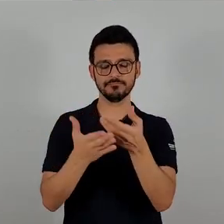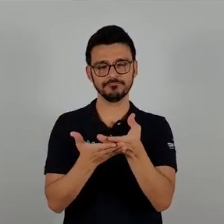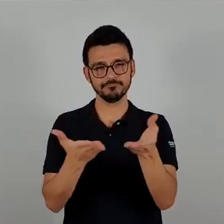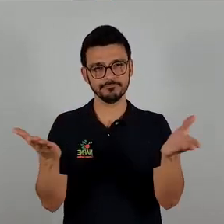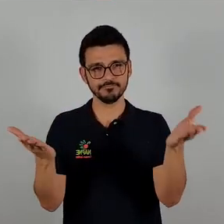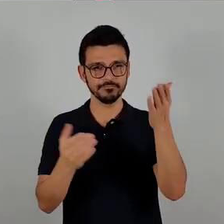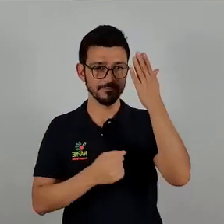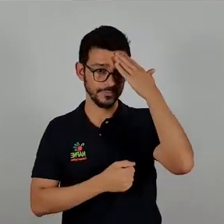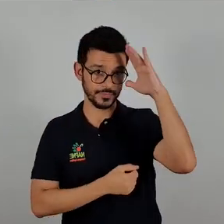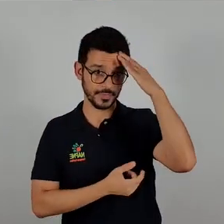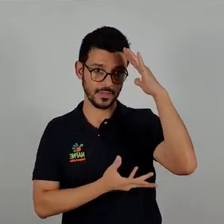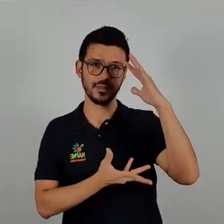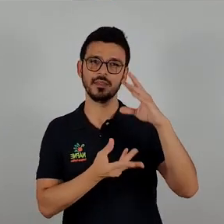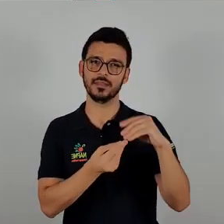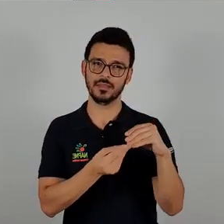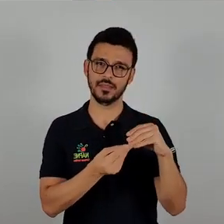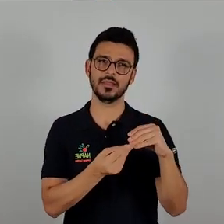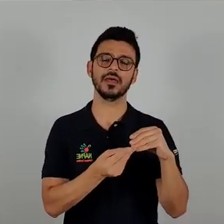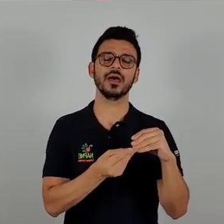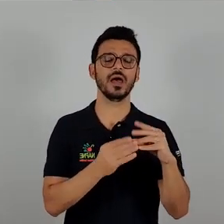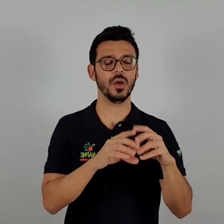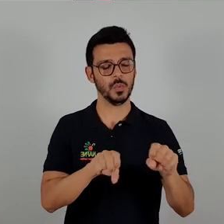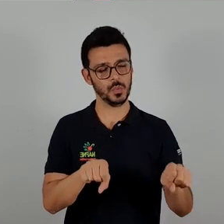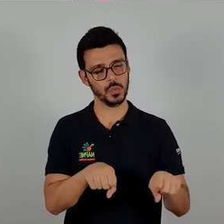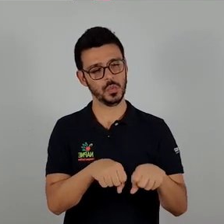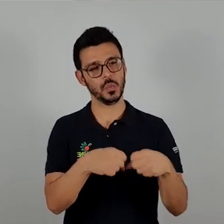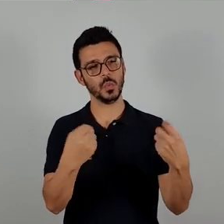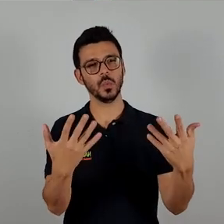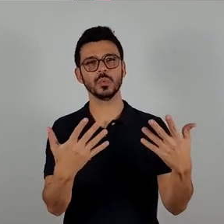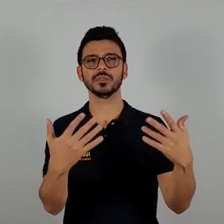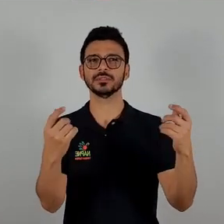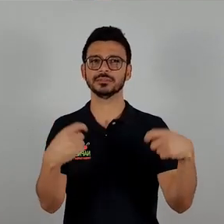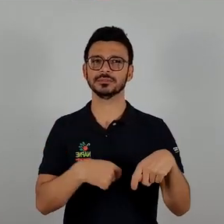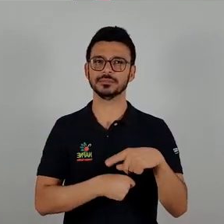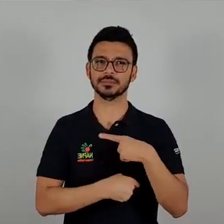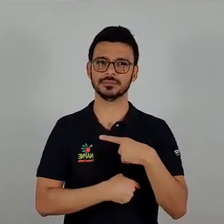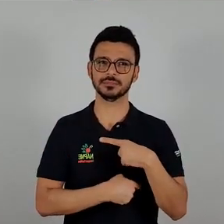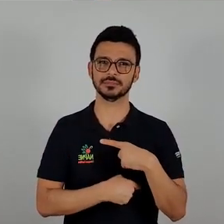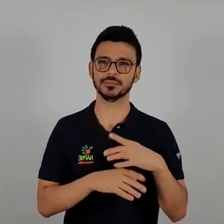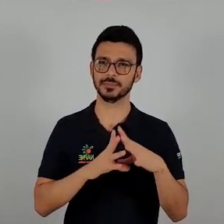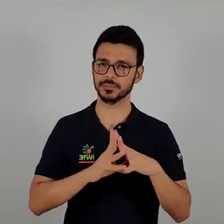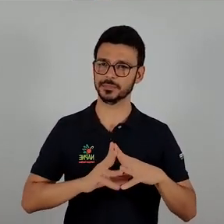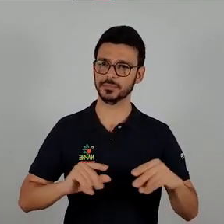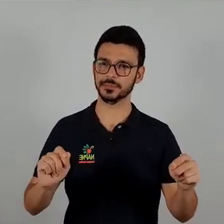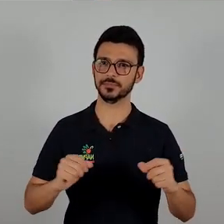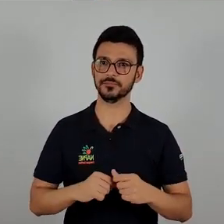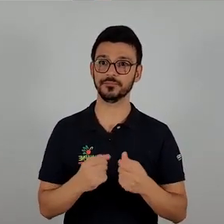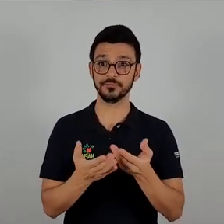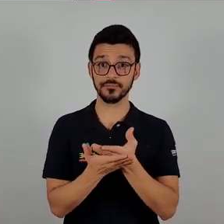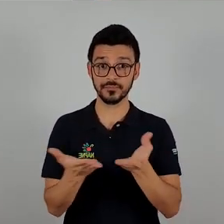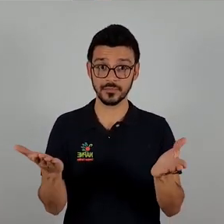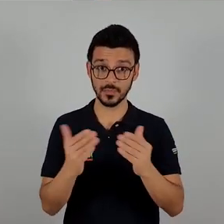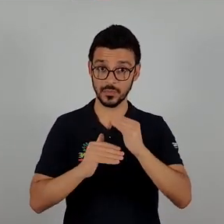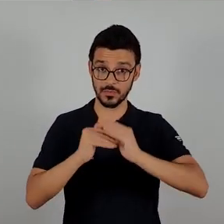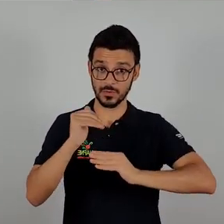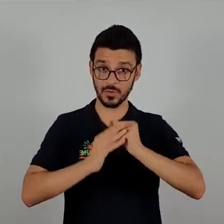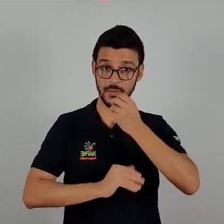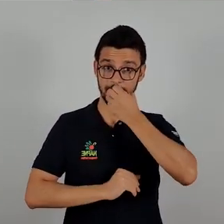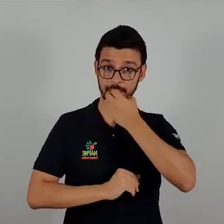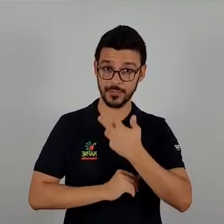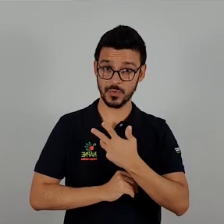alunos. Praticar a ternuroterapia. O que é a ternuroterapia? A cura,